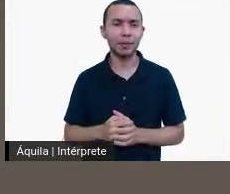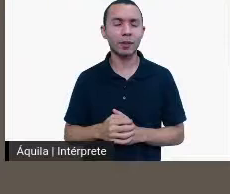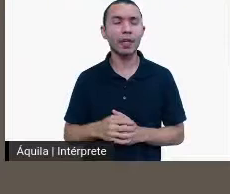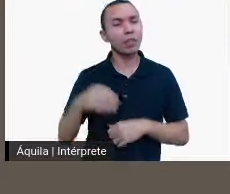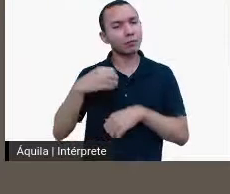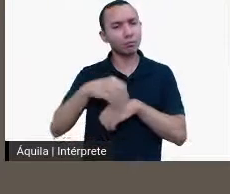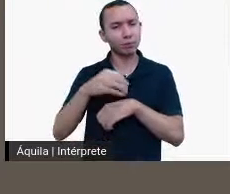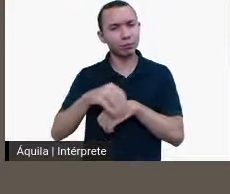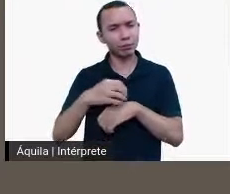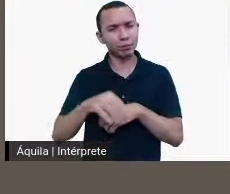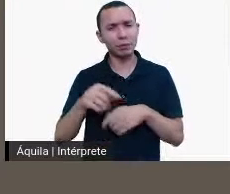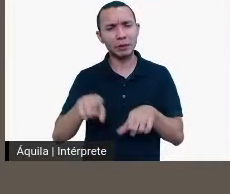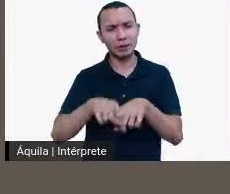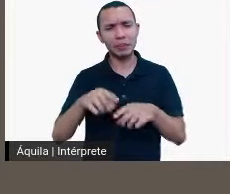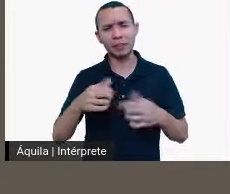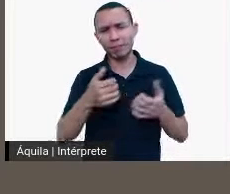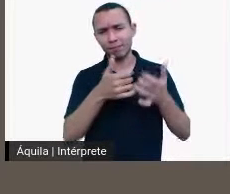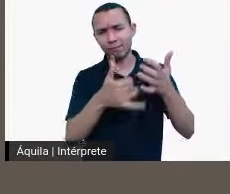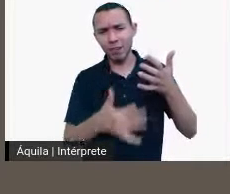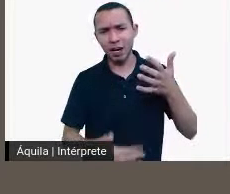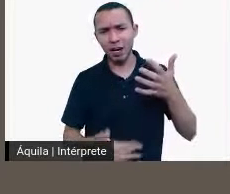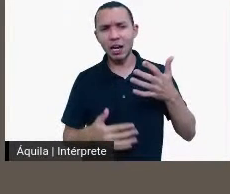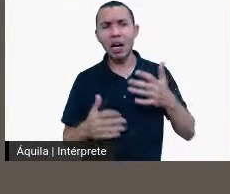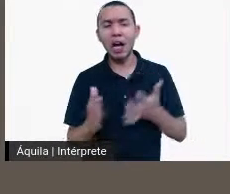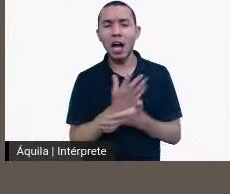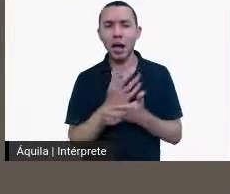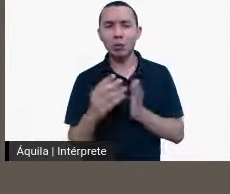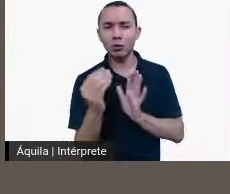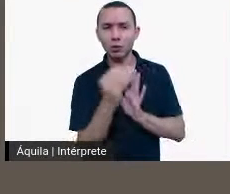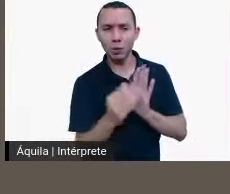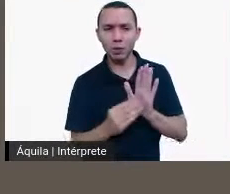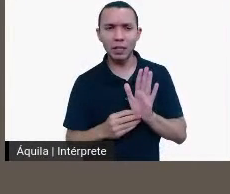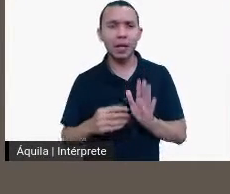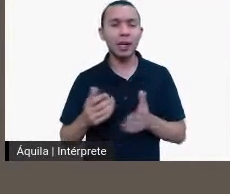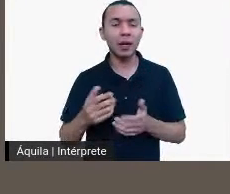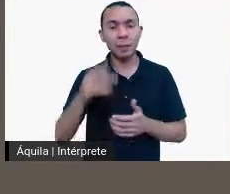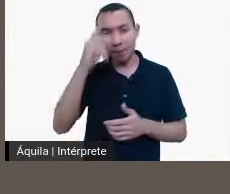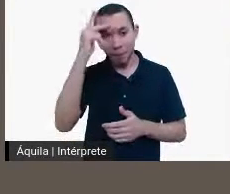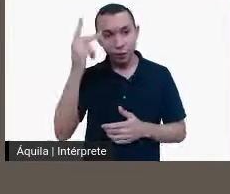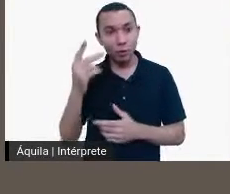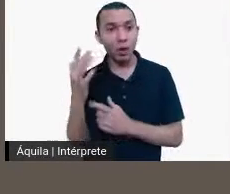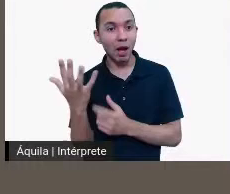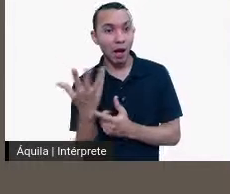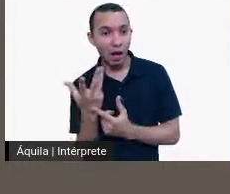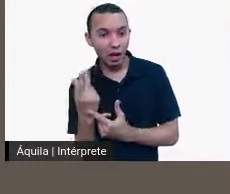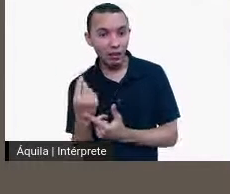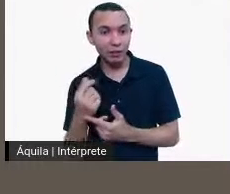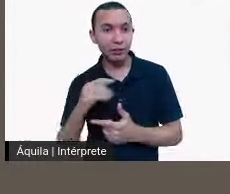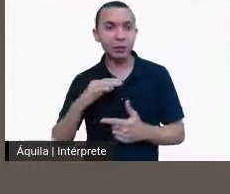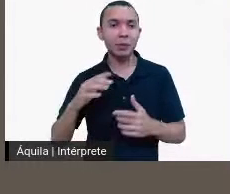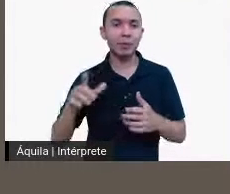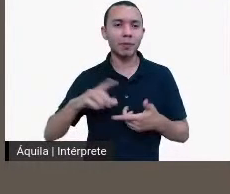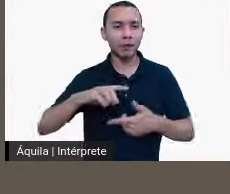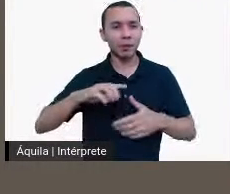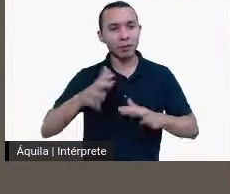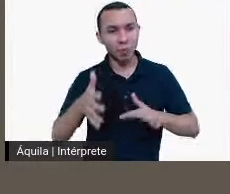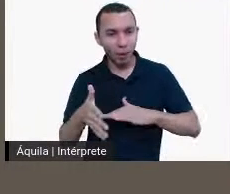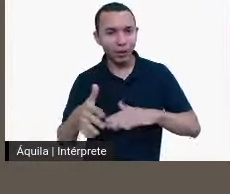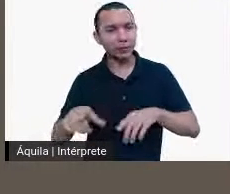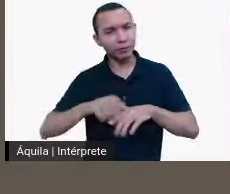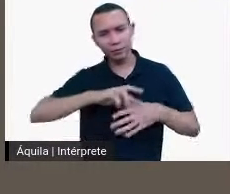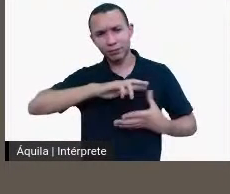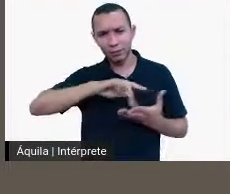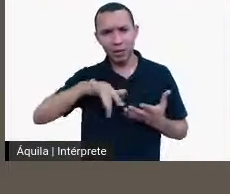inúmeras, evoco aqui alguns dos escritores e artistas contemporâneos a Chaplin, modernos, enfim, que estão dentro